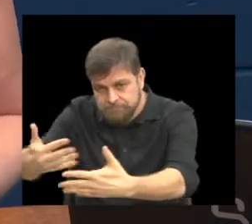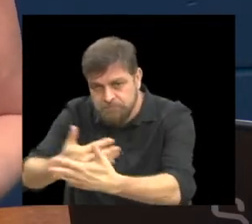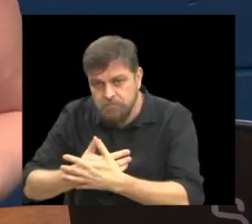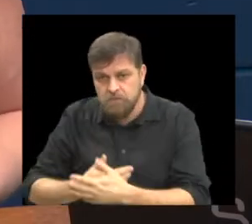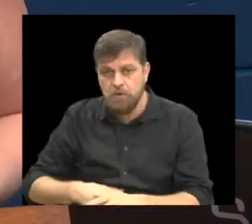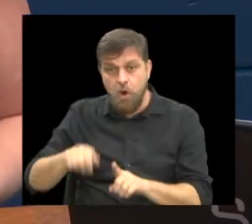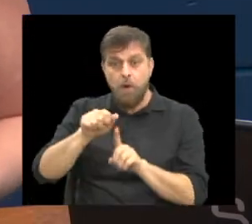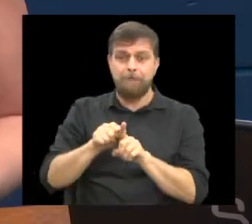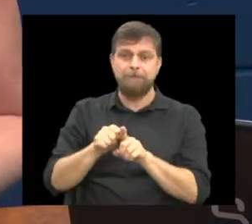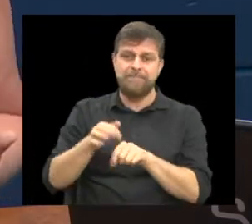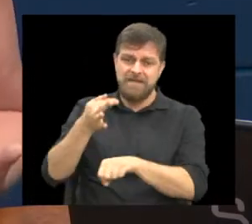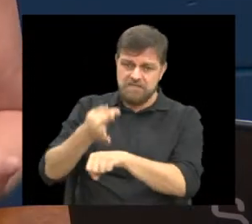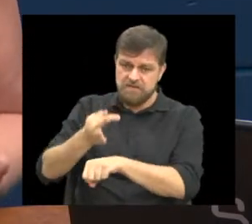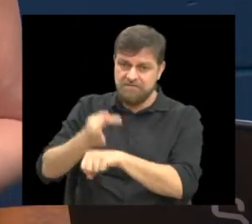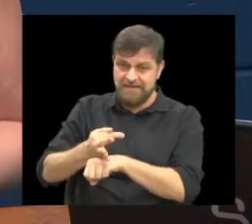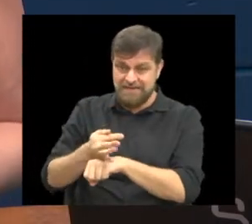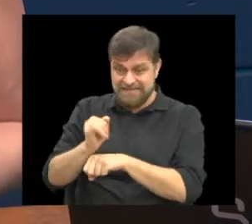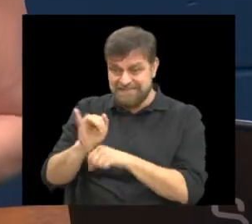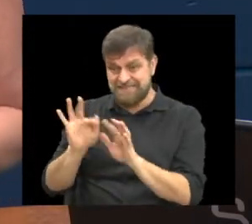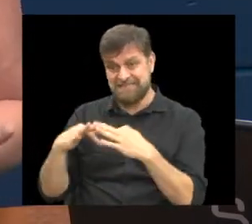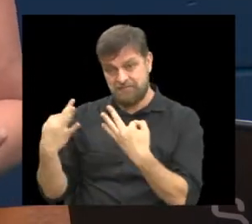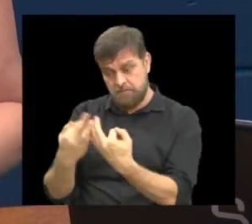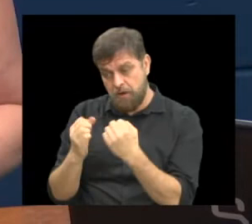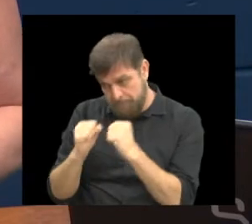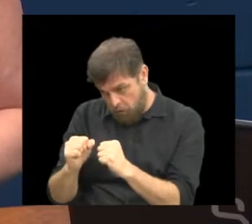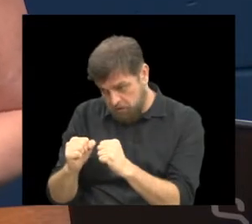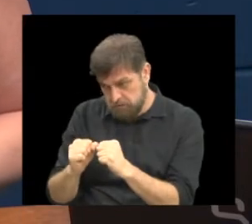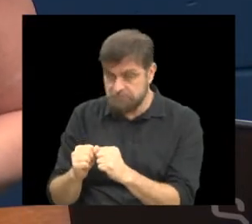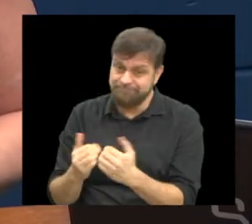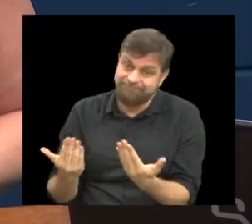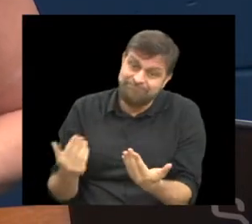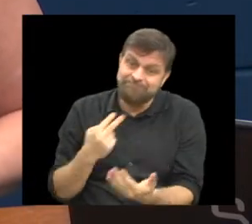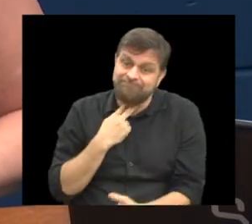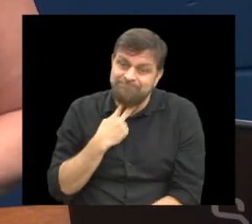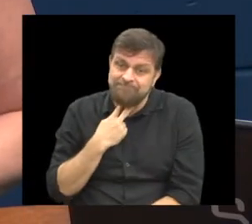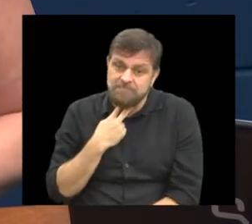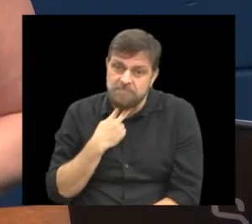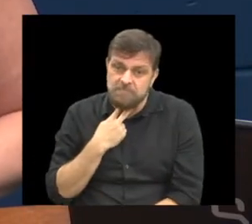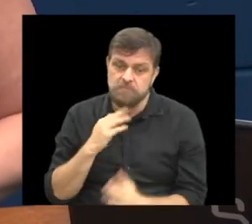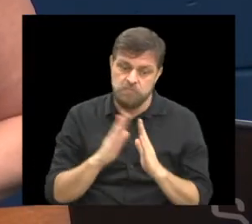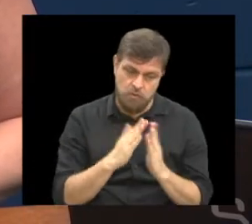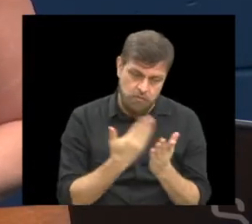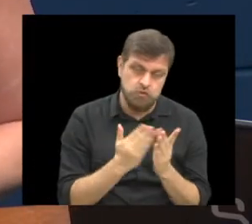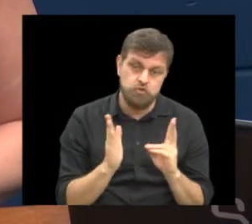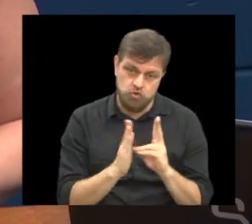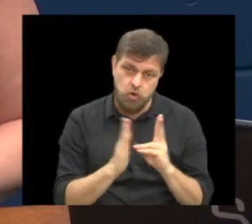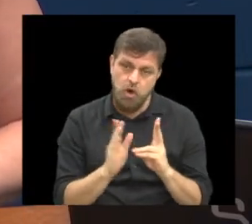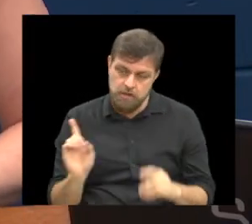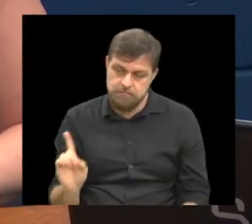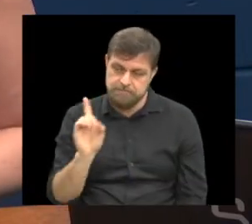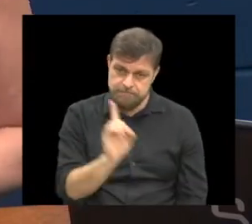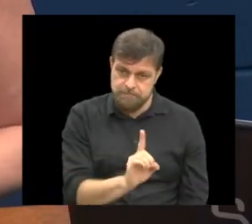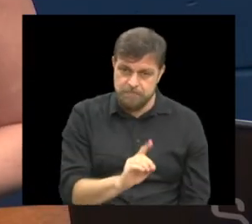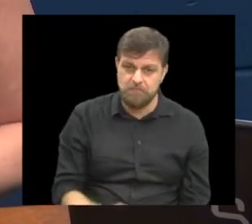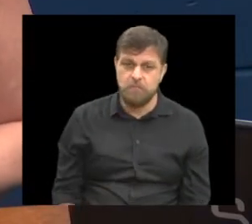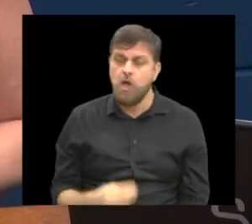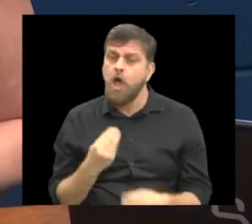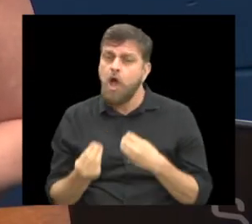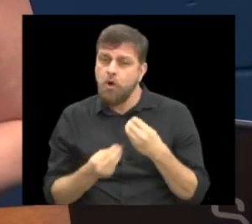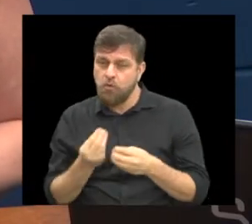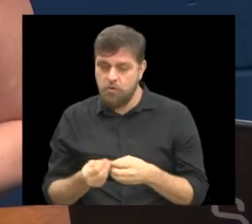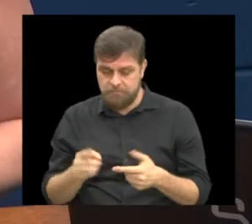no momento de férias, se a família puder. Às vezes, não pode. E com relação a chegar numa casa de autista,